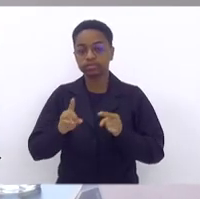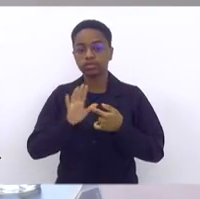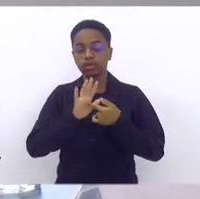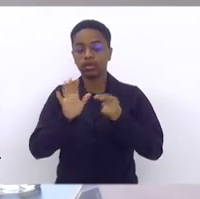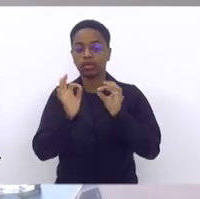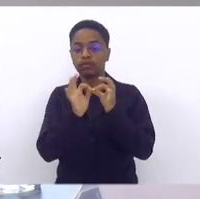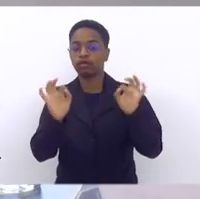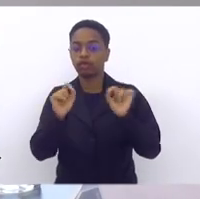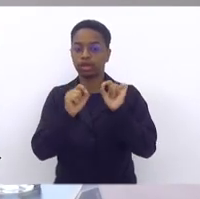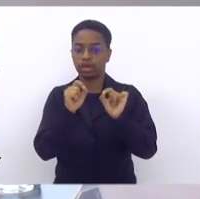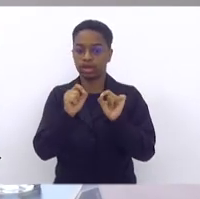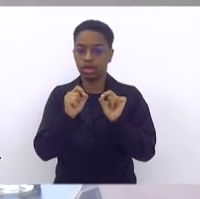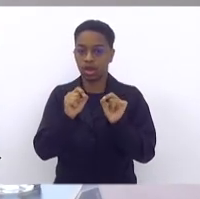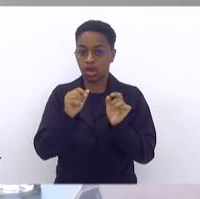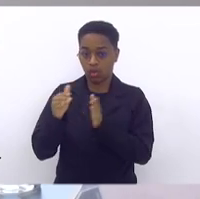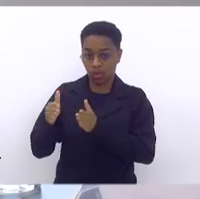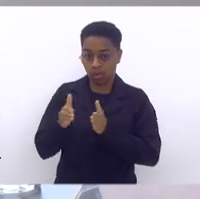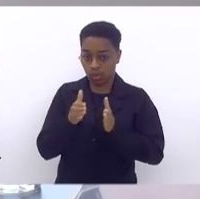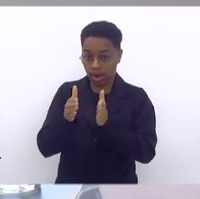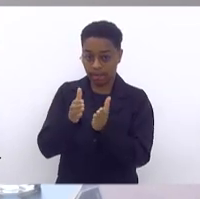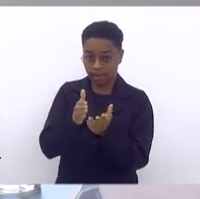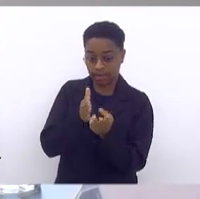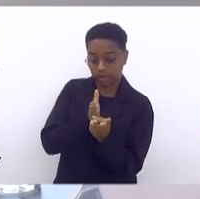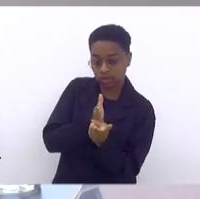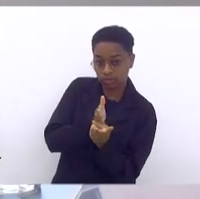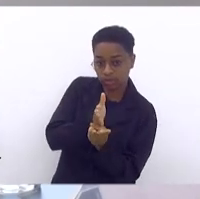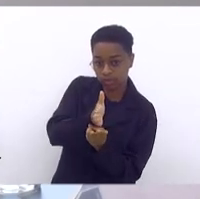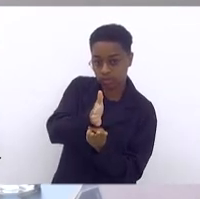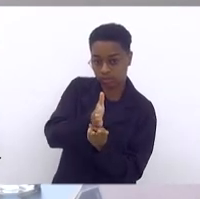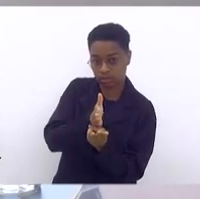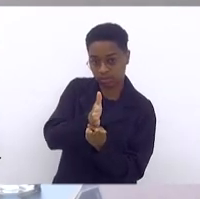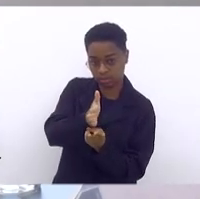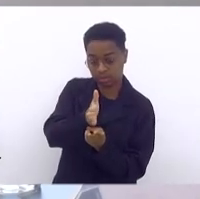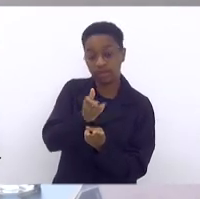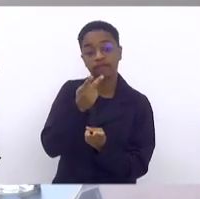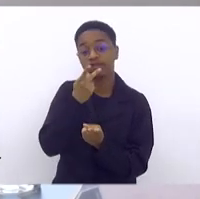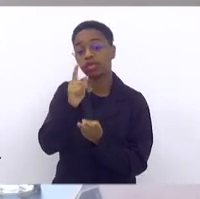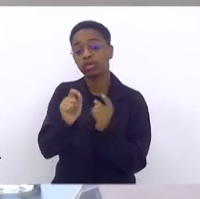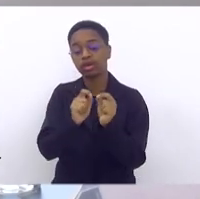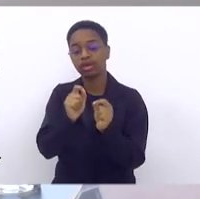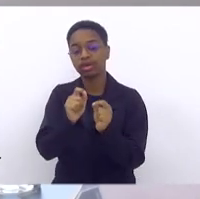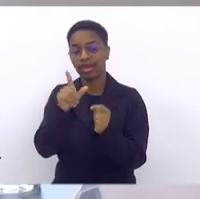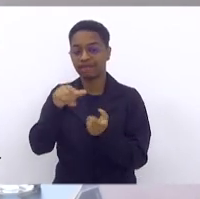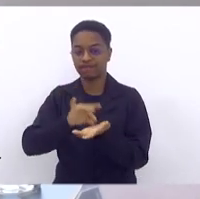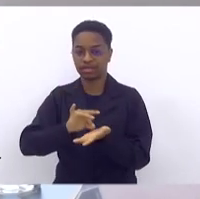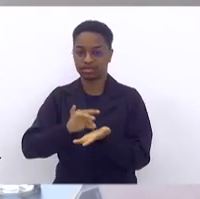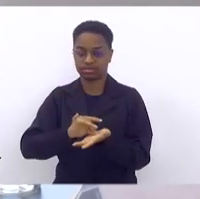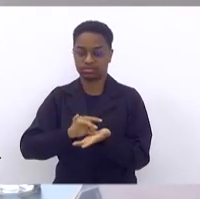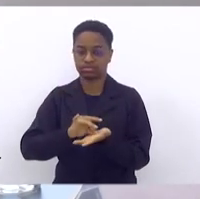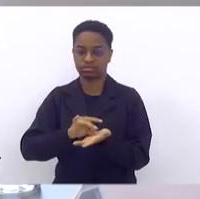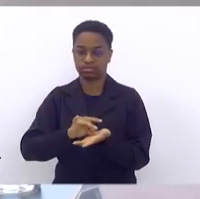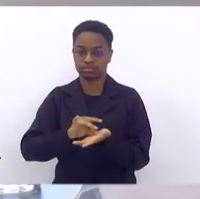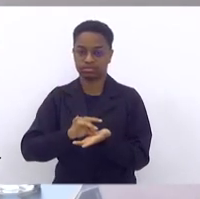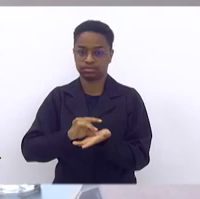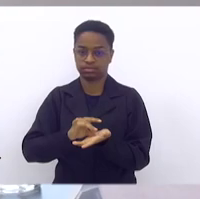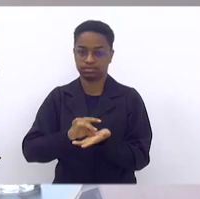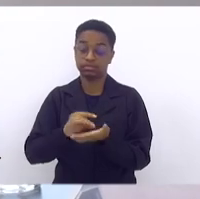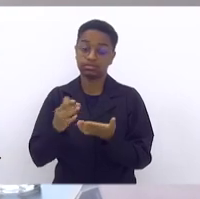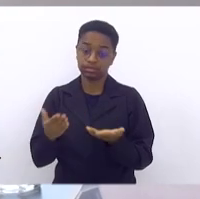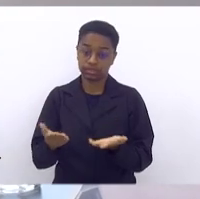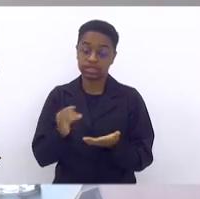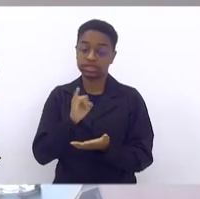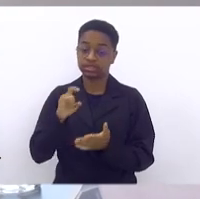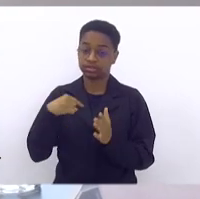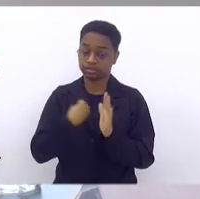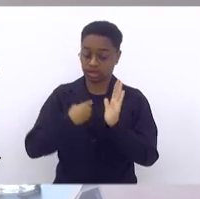o caminho do meio. O caminho do meio. Ele está falando sobre a verdade. Se a gente ler a obra, ele